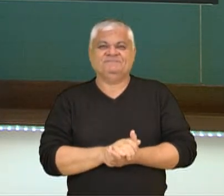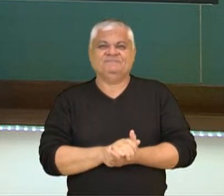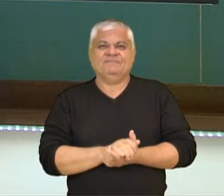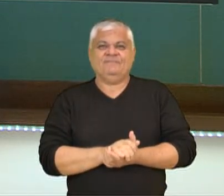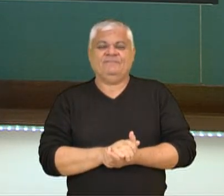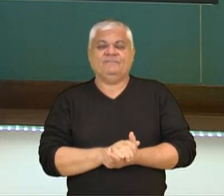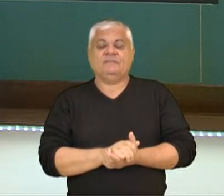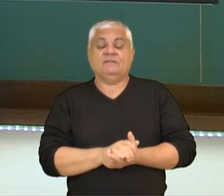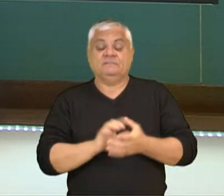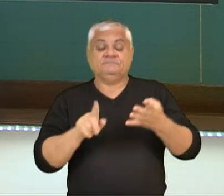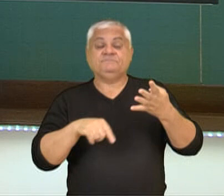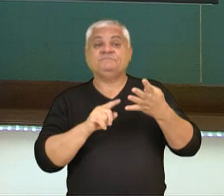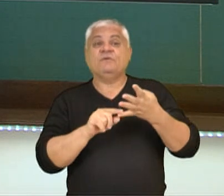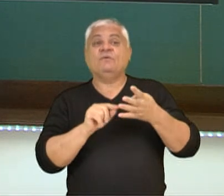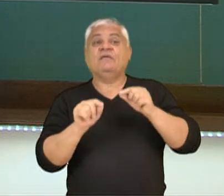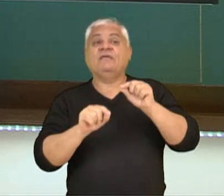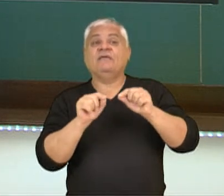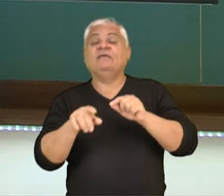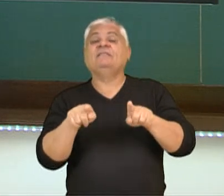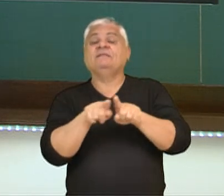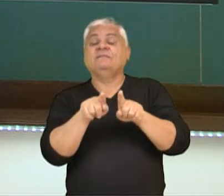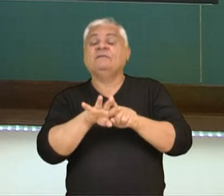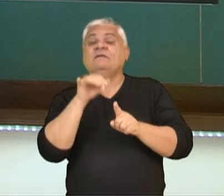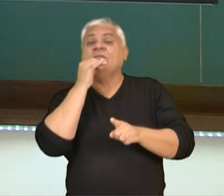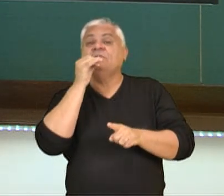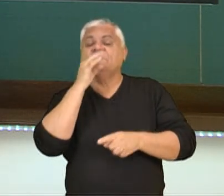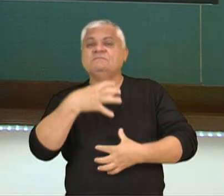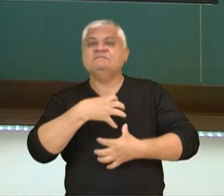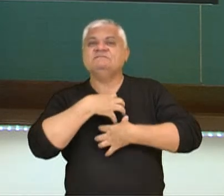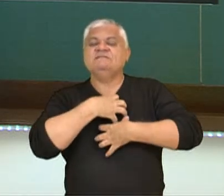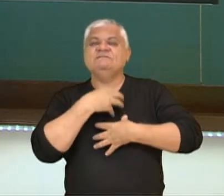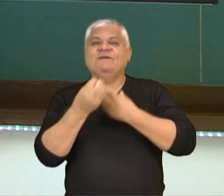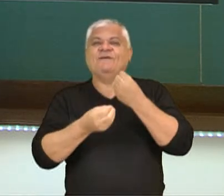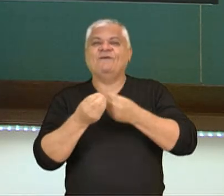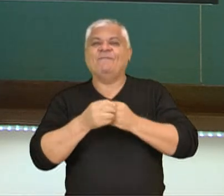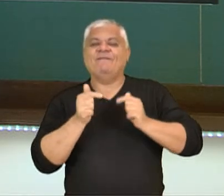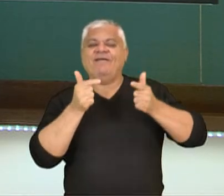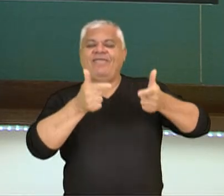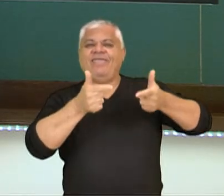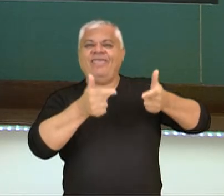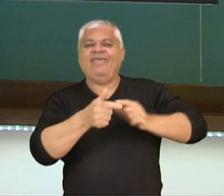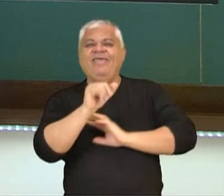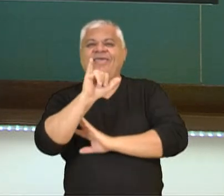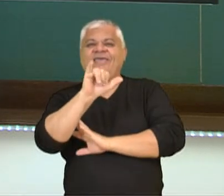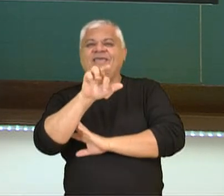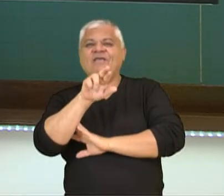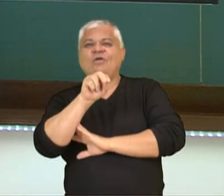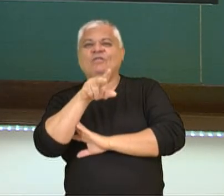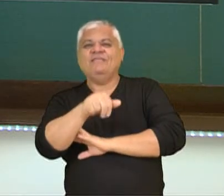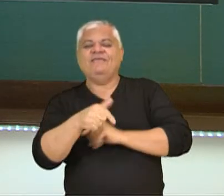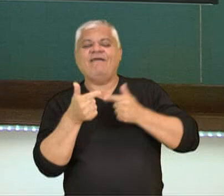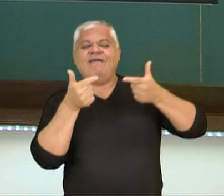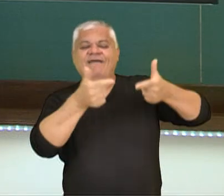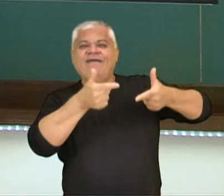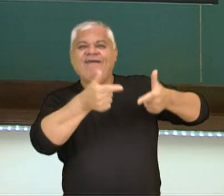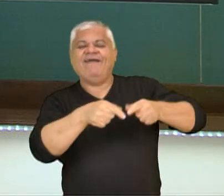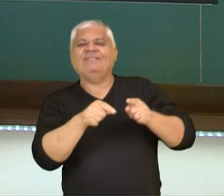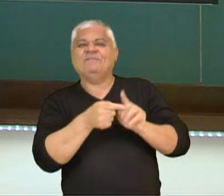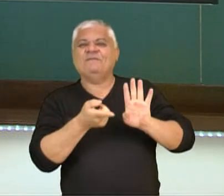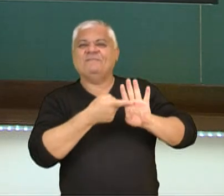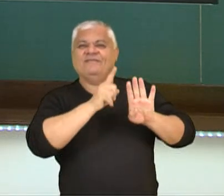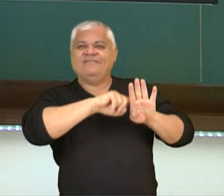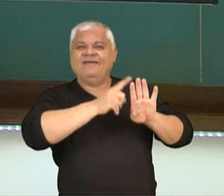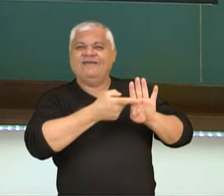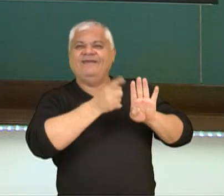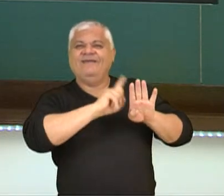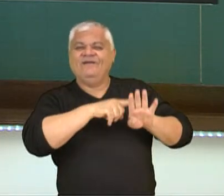literária. E finalmente vamos reconhecer o efeito de sentido da ironia e do emprego de expressões e metáforas,